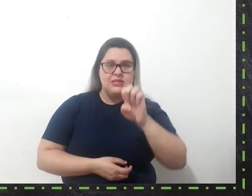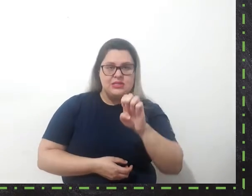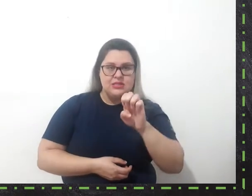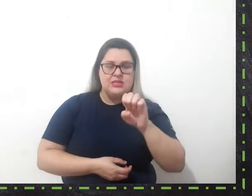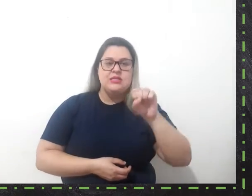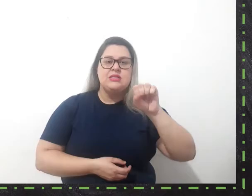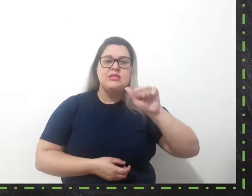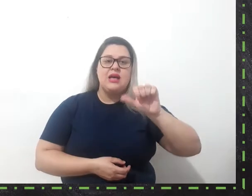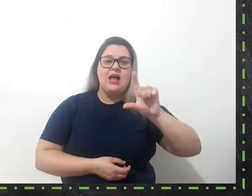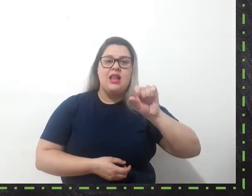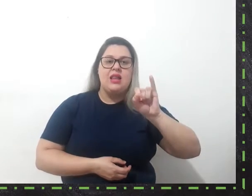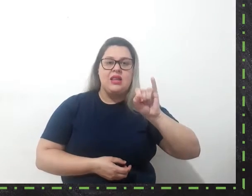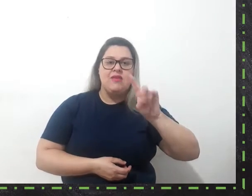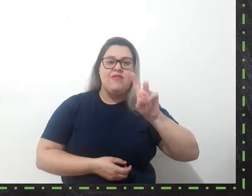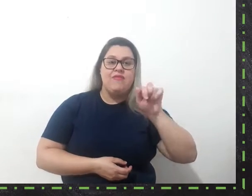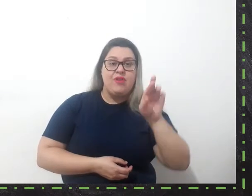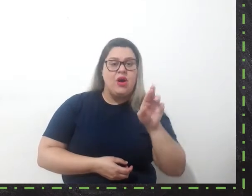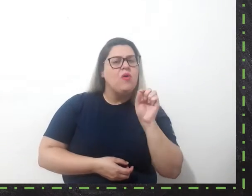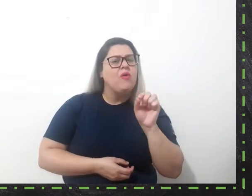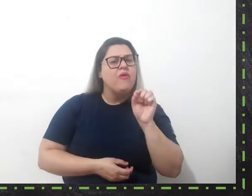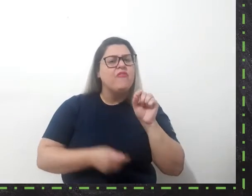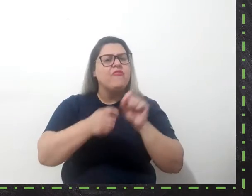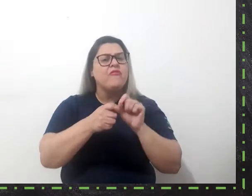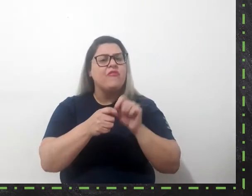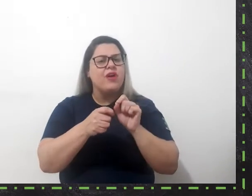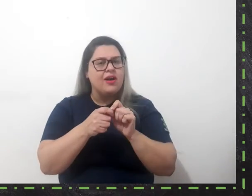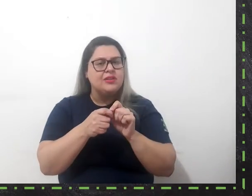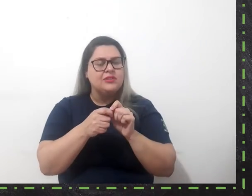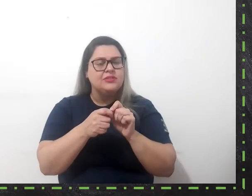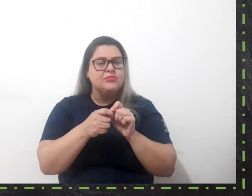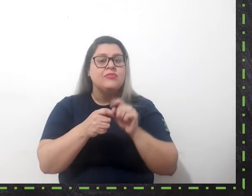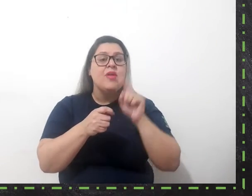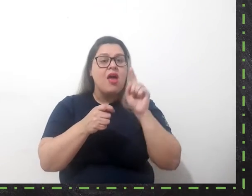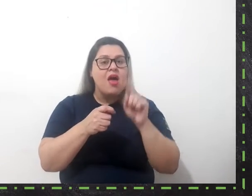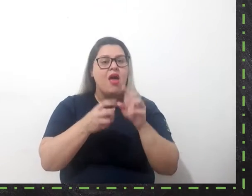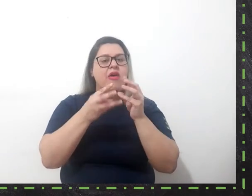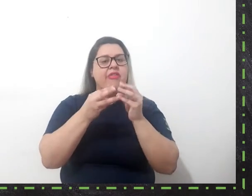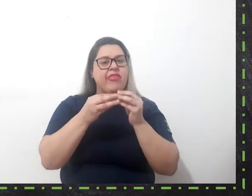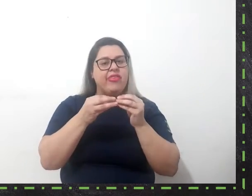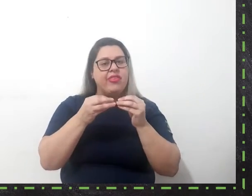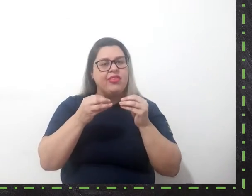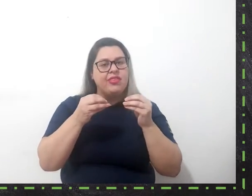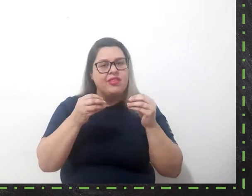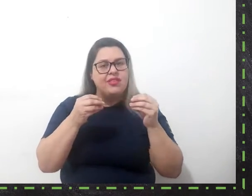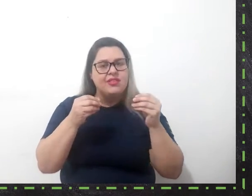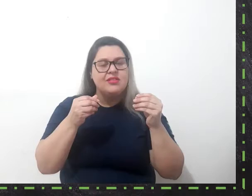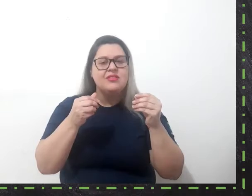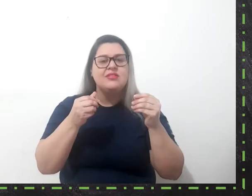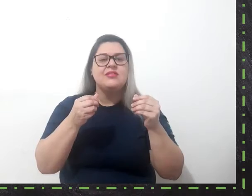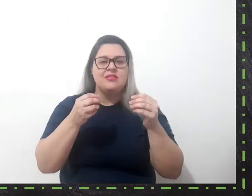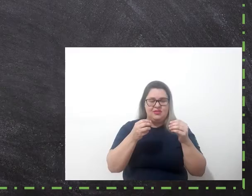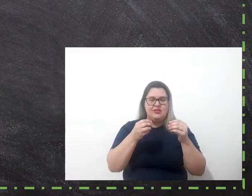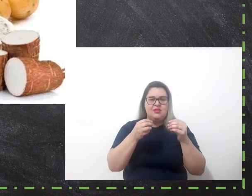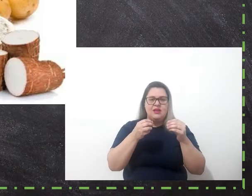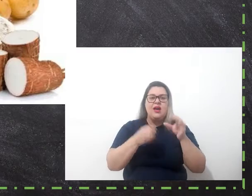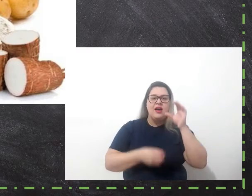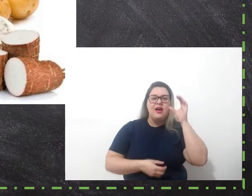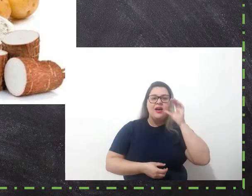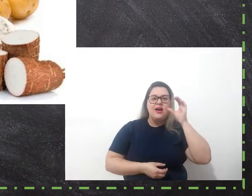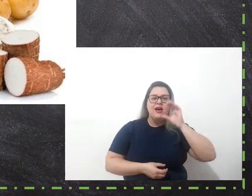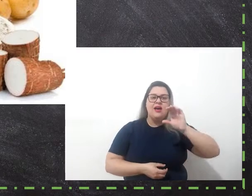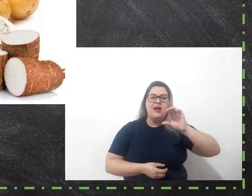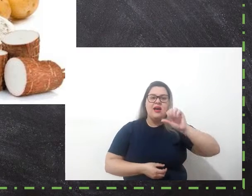salivar, tá? Que o que ela faz? Ela digere os carboidratos.